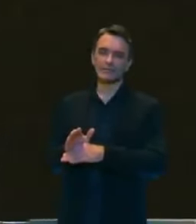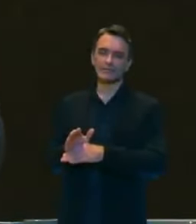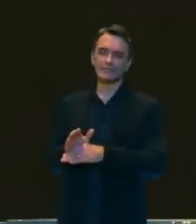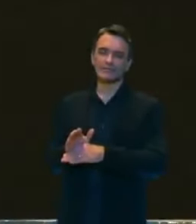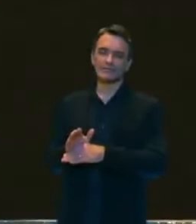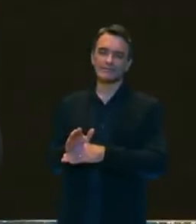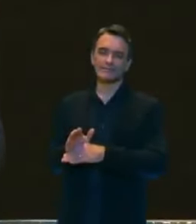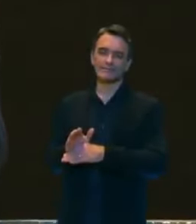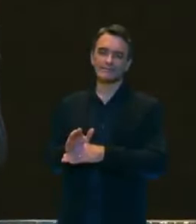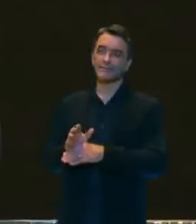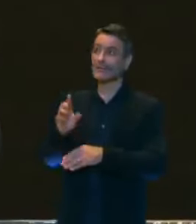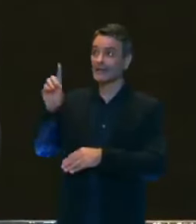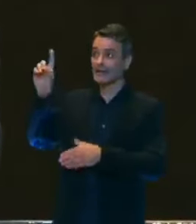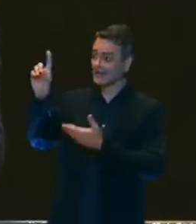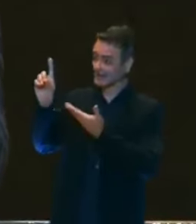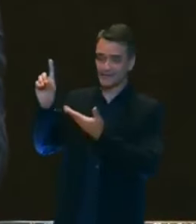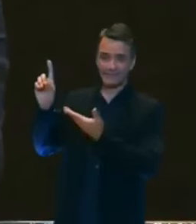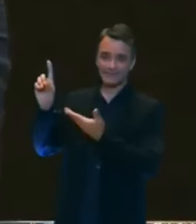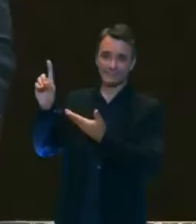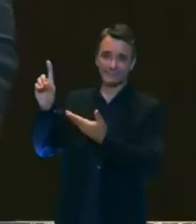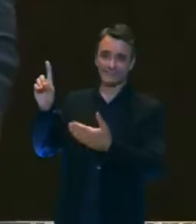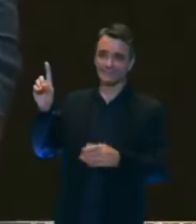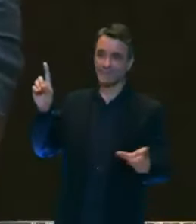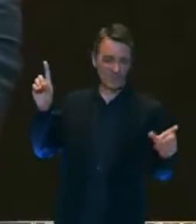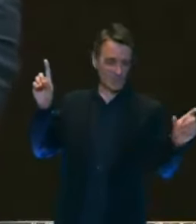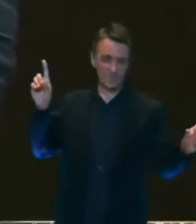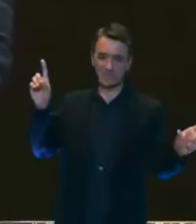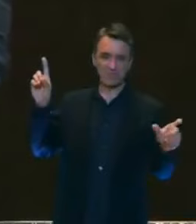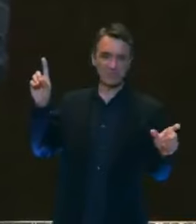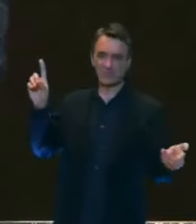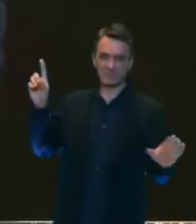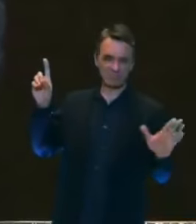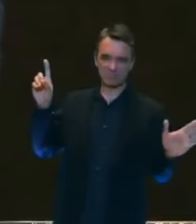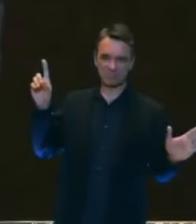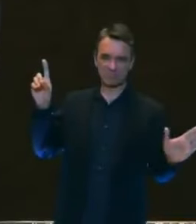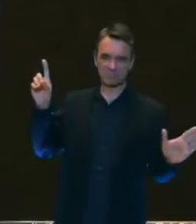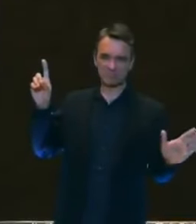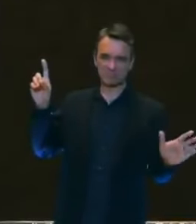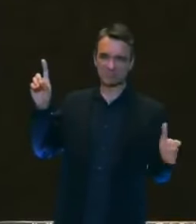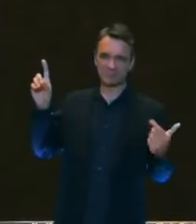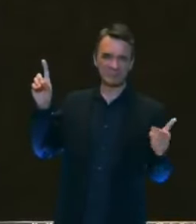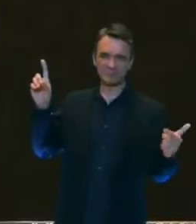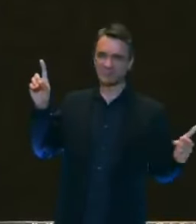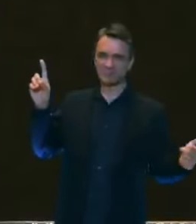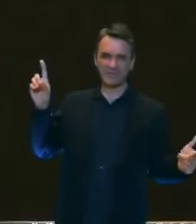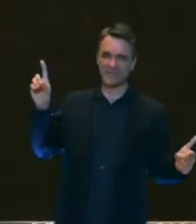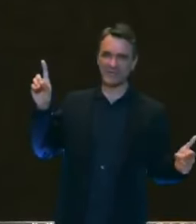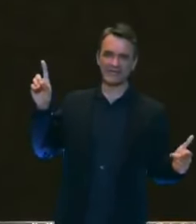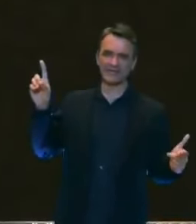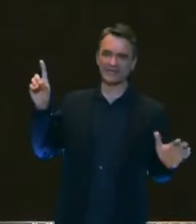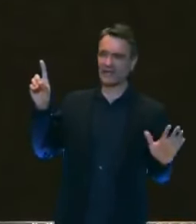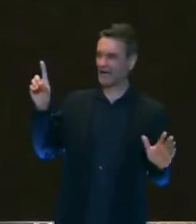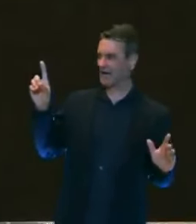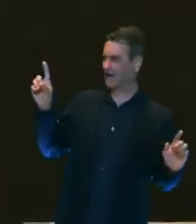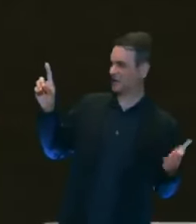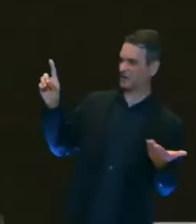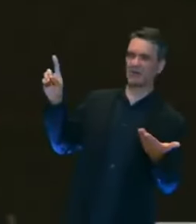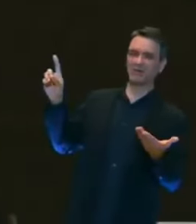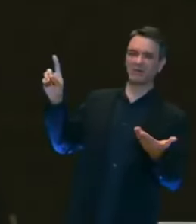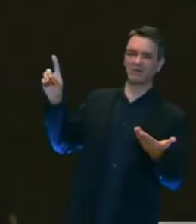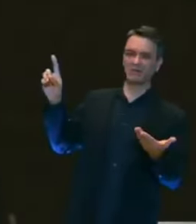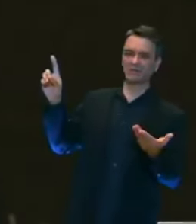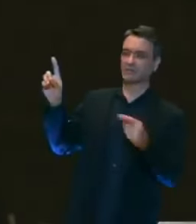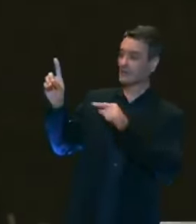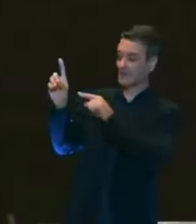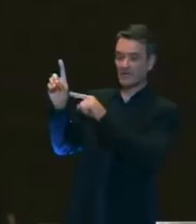teu Deus. E ninguém pode contra o braço do Senhor. Você já experimentou